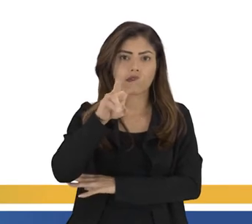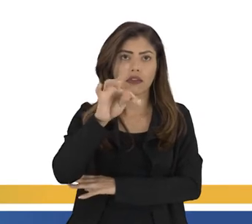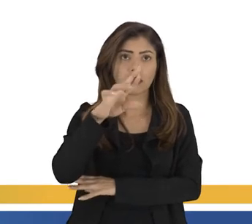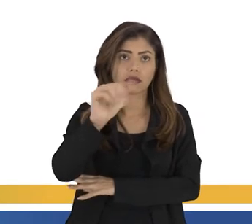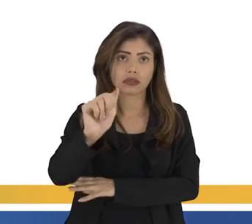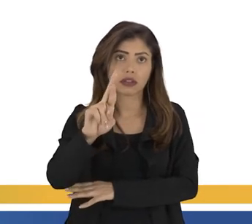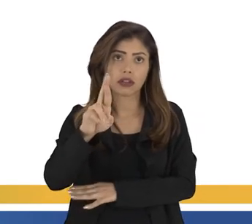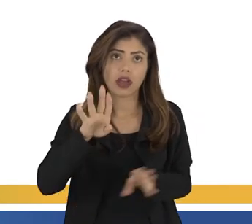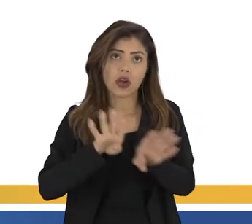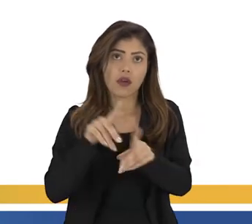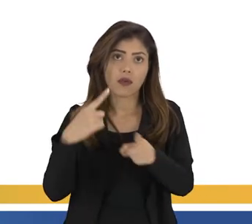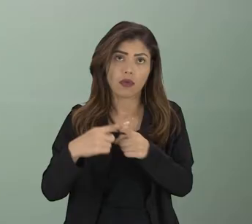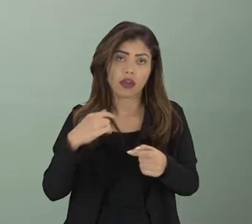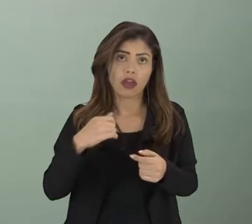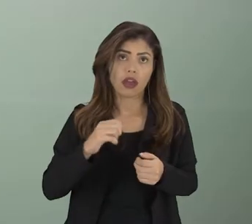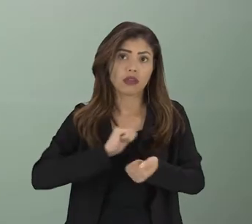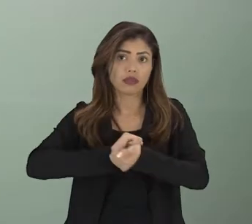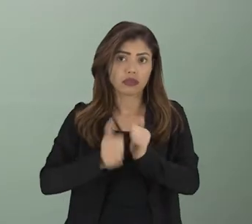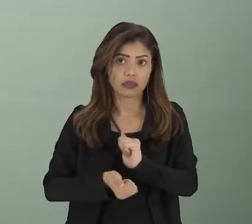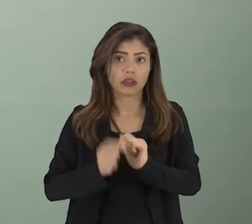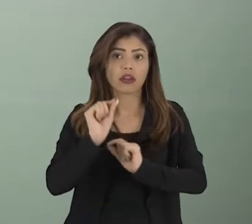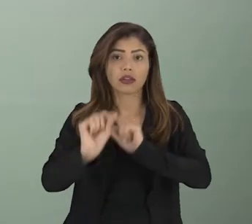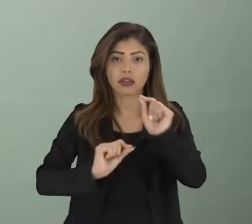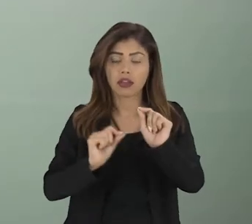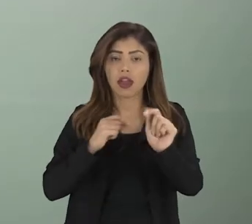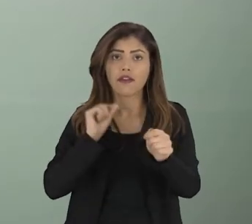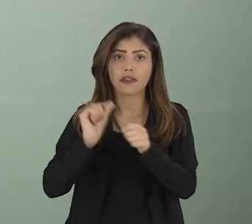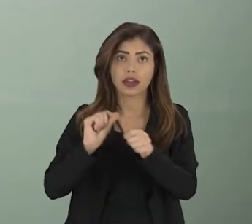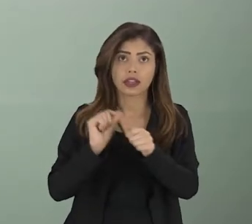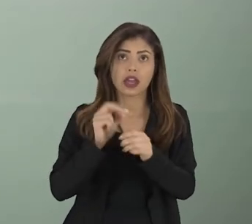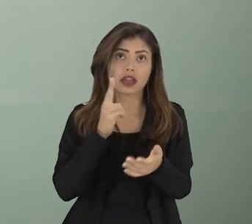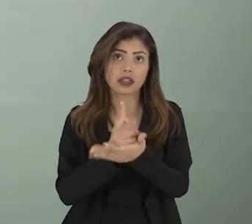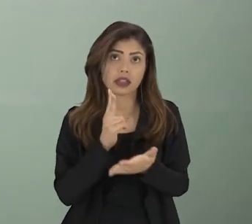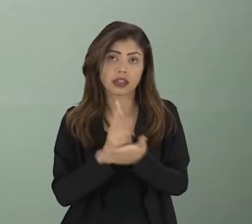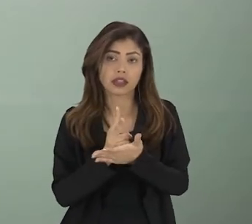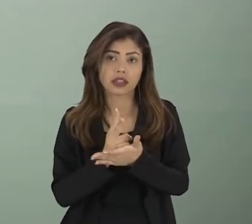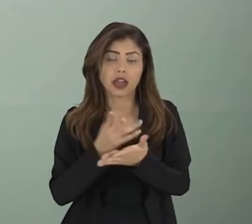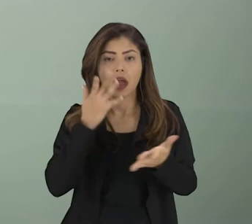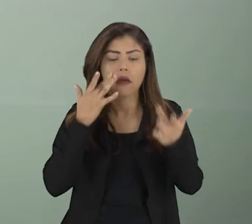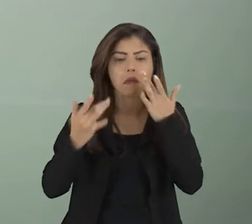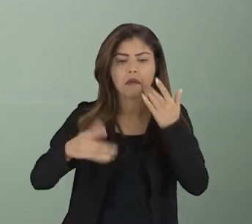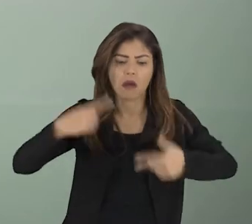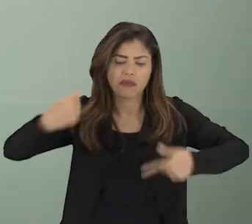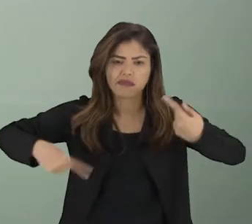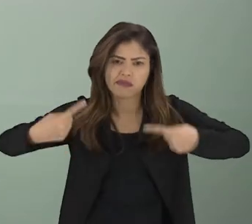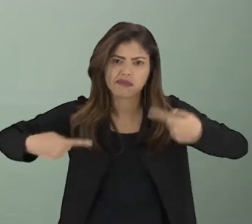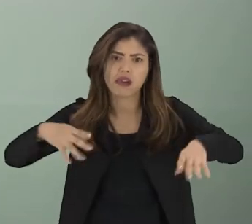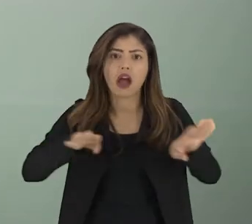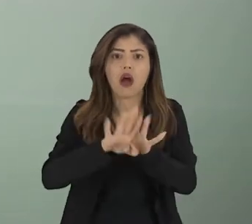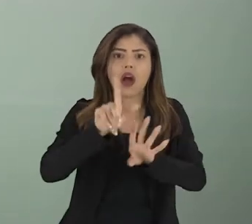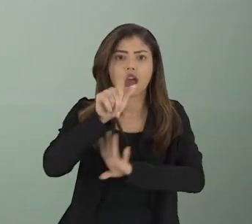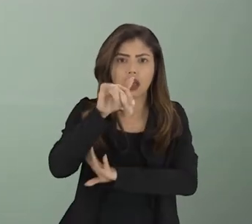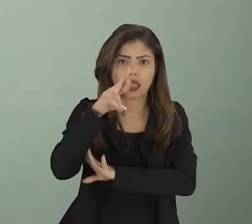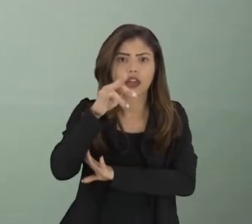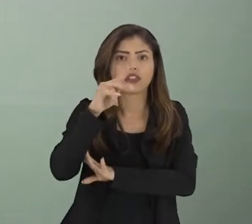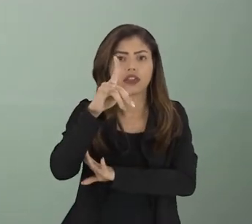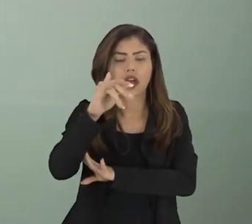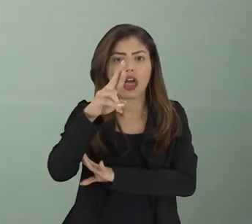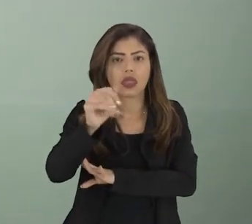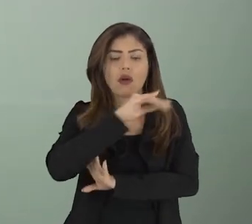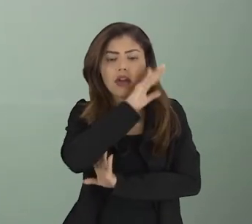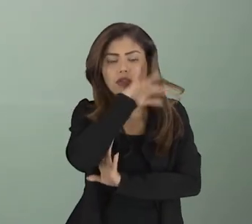dos jogos o que o hipódromo era o local onde eram realizados os espetáculos de combates com gladiadores